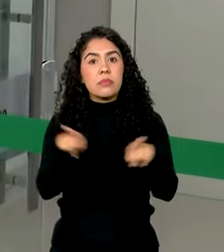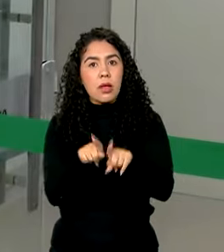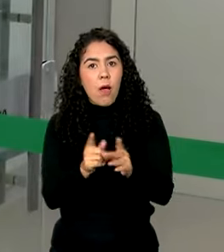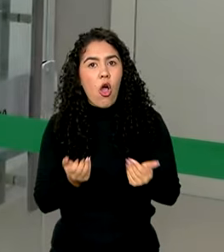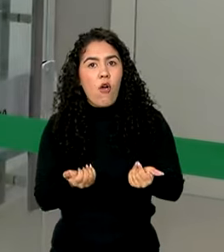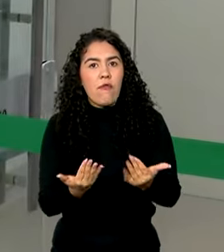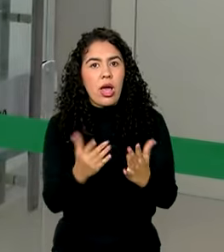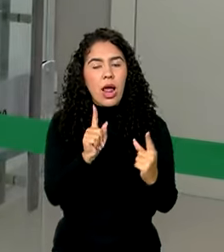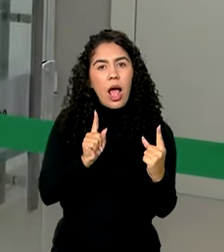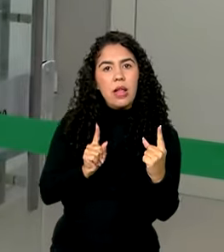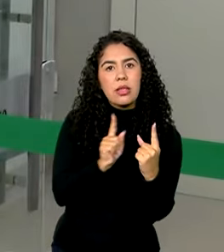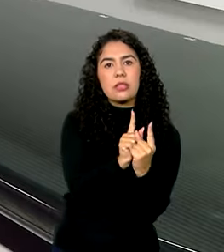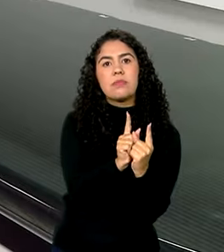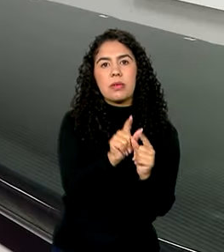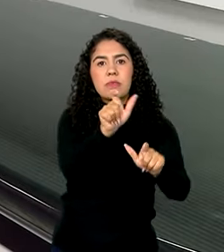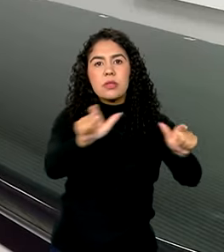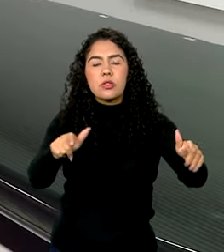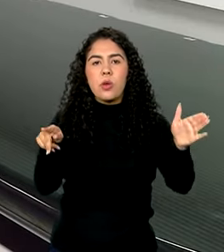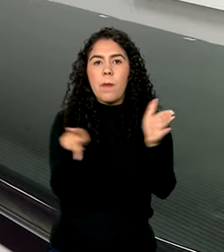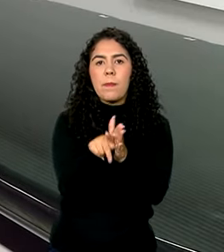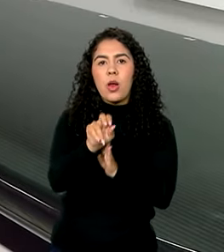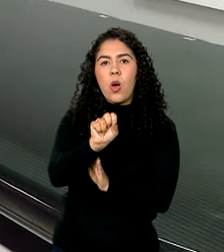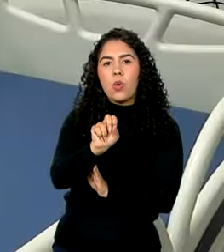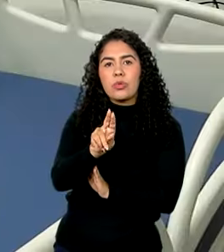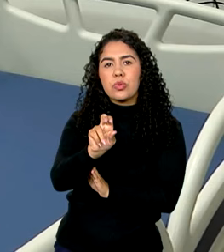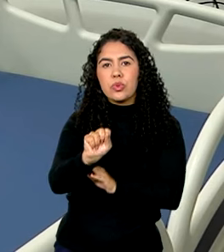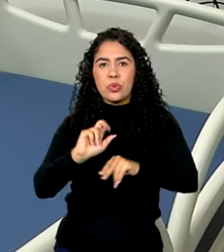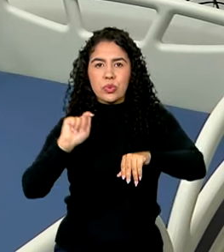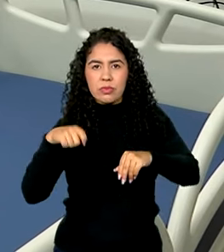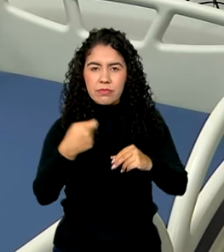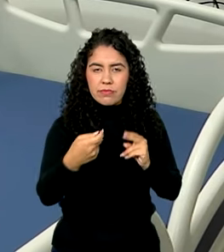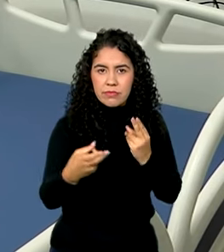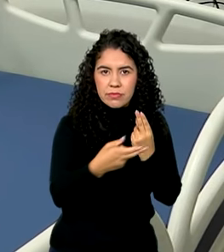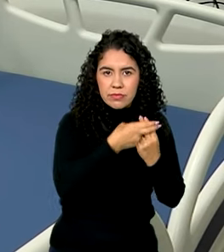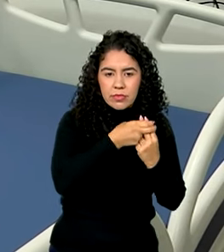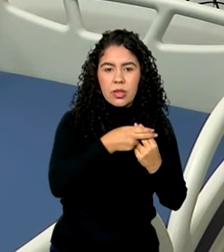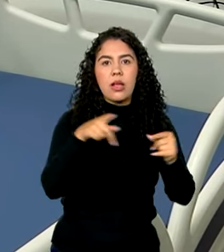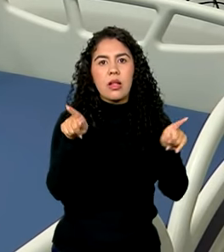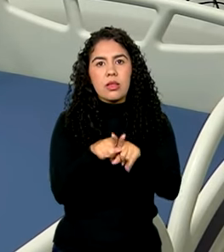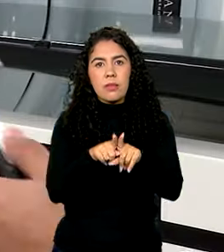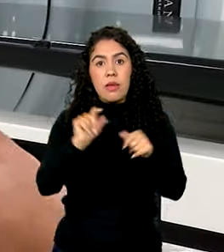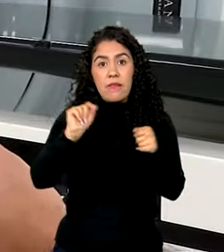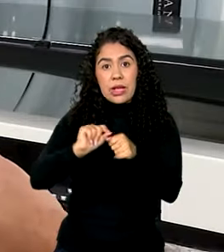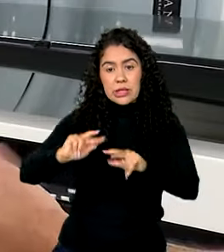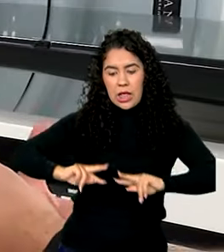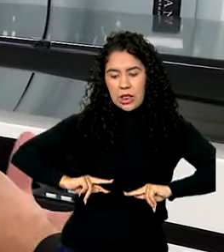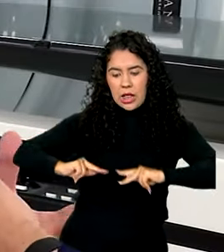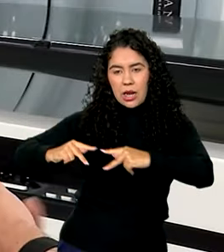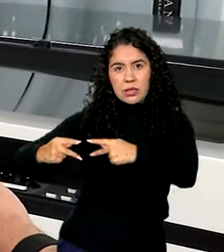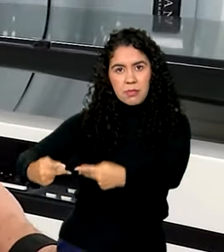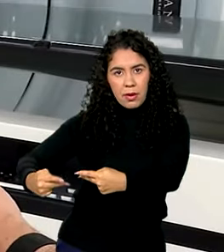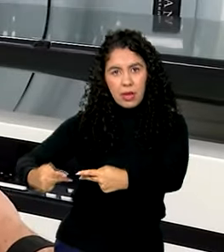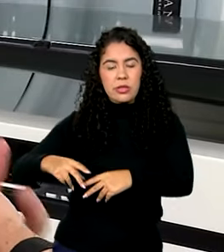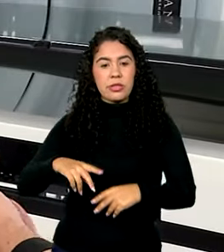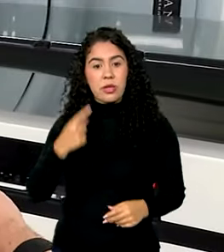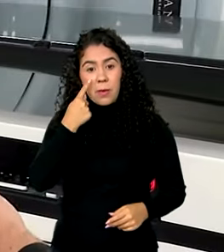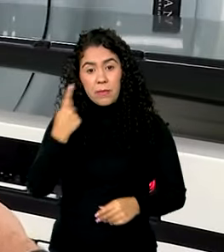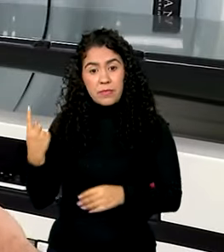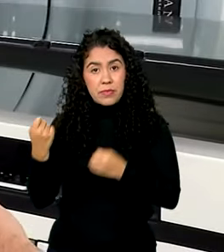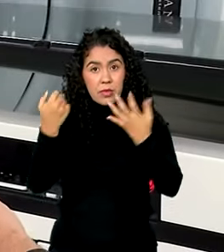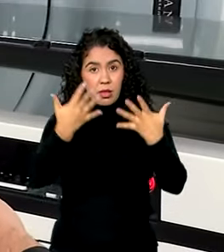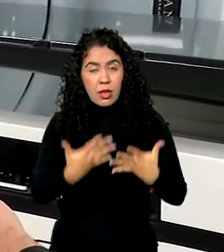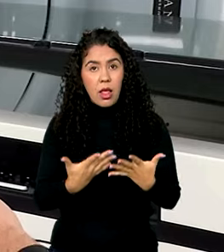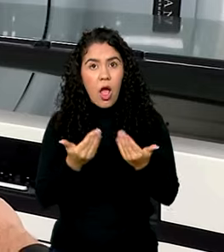aos usuários do SUS oferecendo suporte para transplante de medula óssea do ponto de vista de ampliação